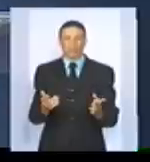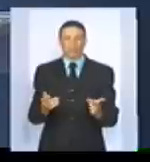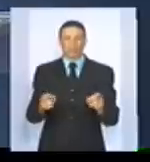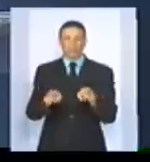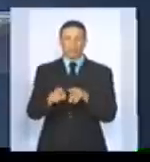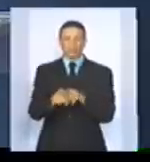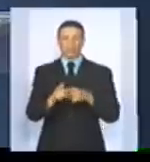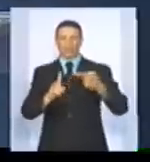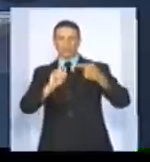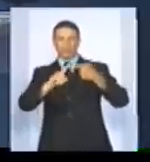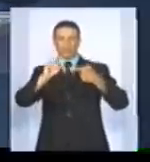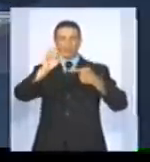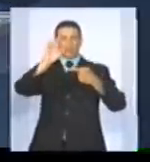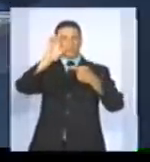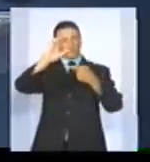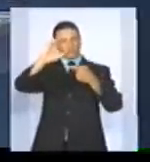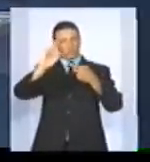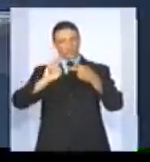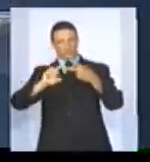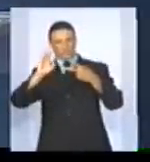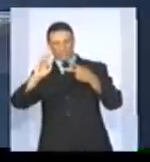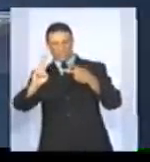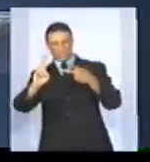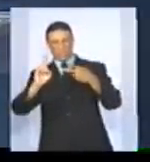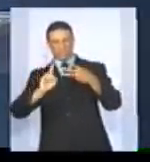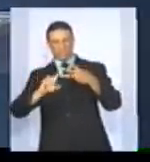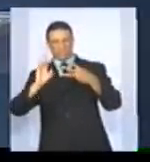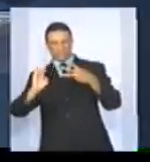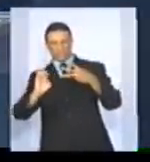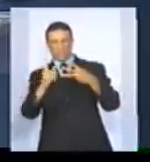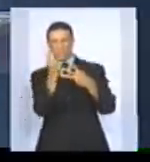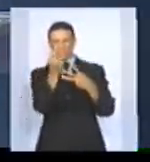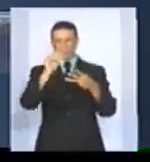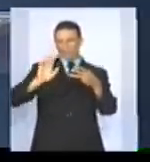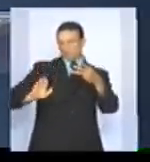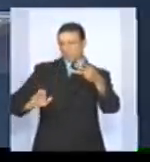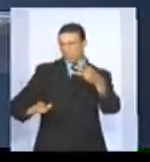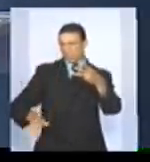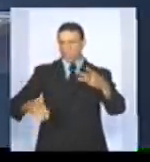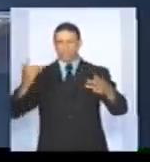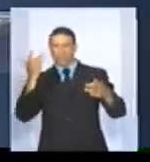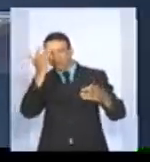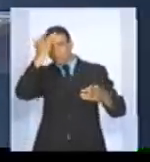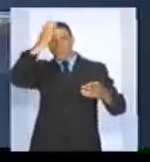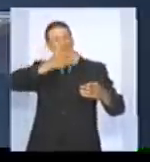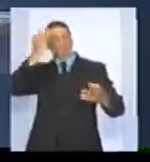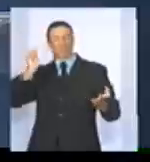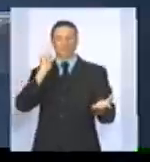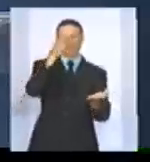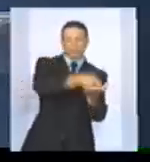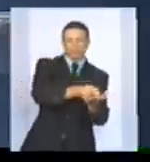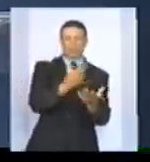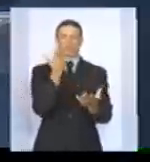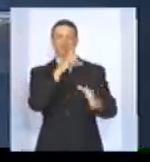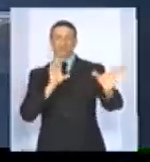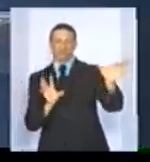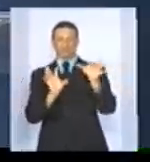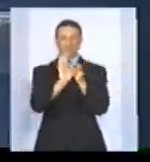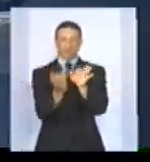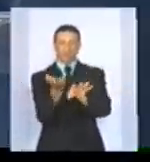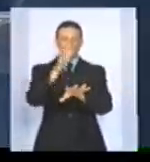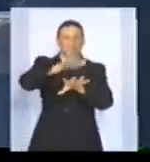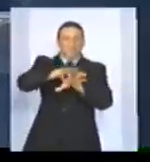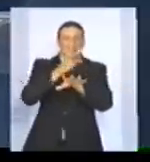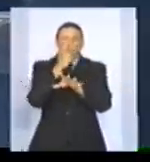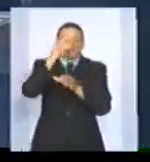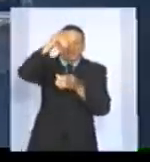D e E, onde a TV por assinatura, a partir de pacotes baratos, acessíveis, tem conseguido fazer uma verdadeira integração pelo conhecimento ou